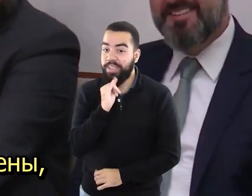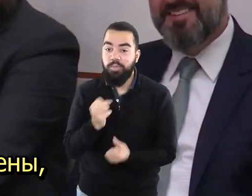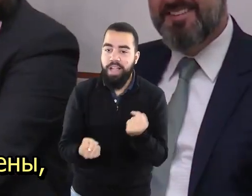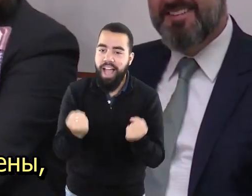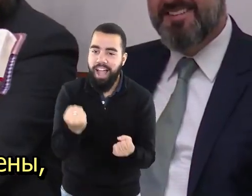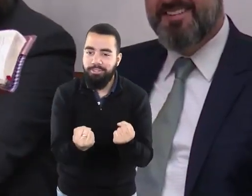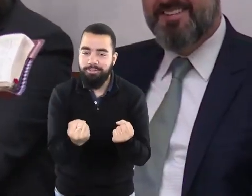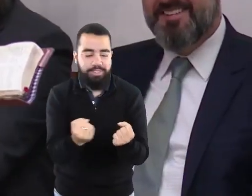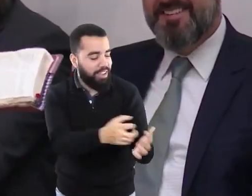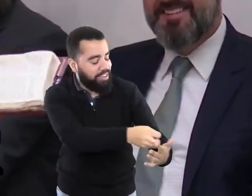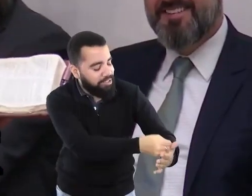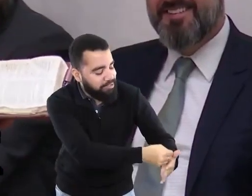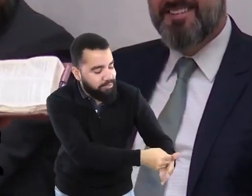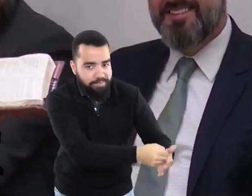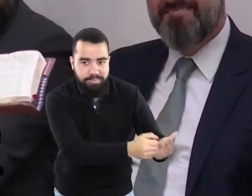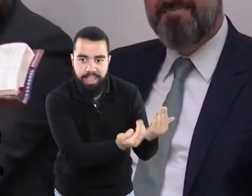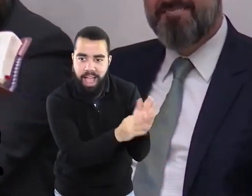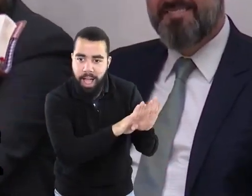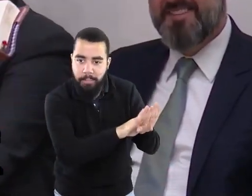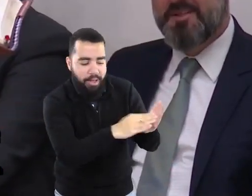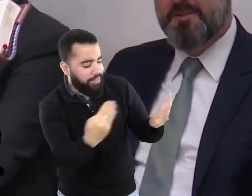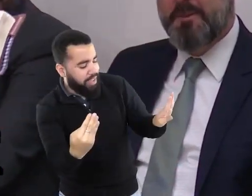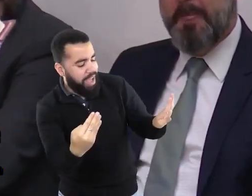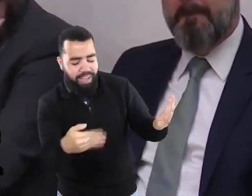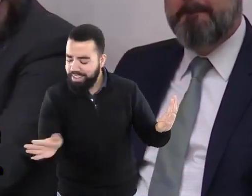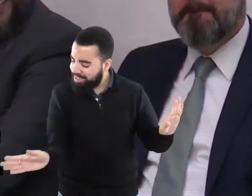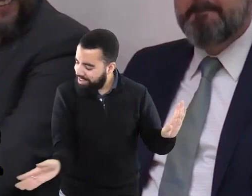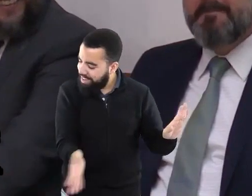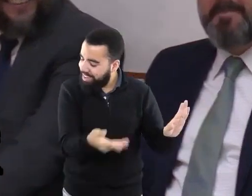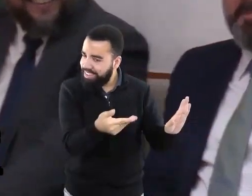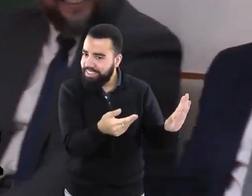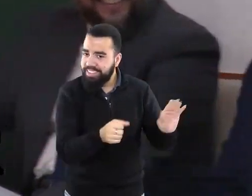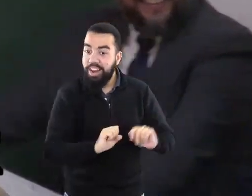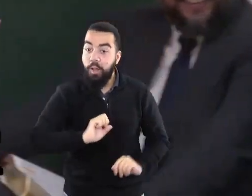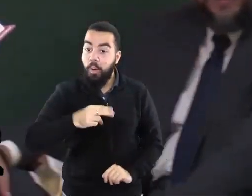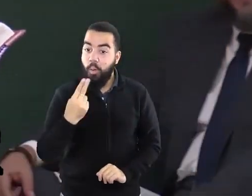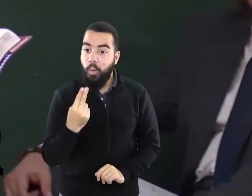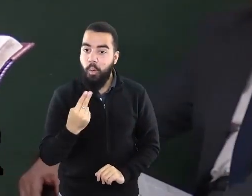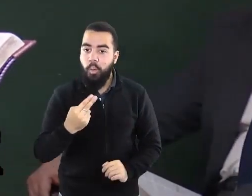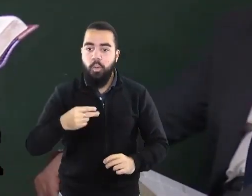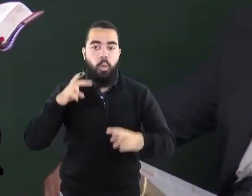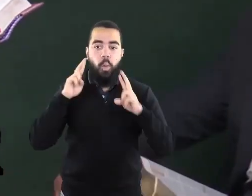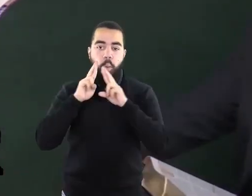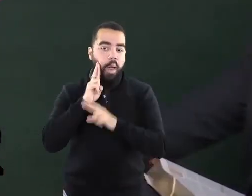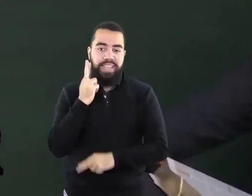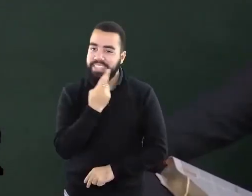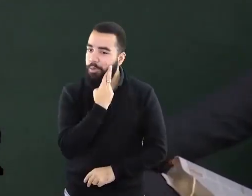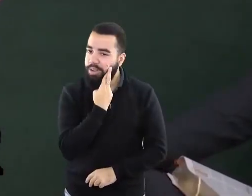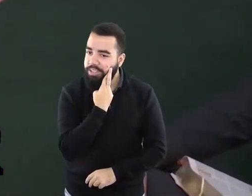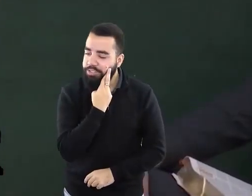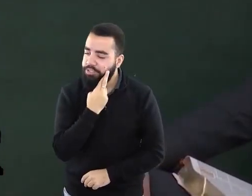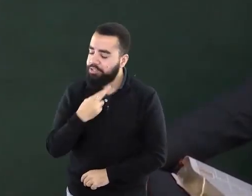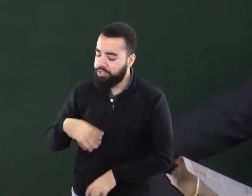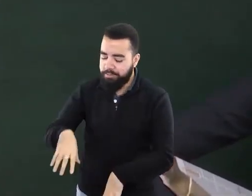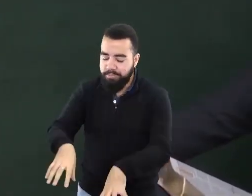entrar. Os homens nem esperam que o garçom faça o serventia de puxar a cadeira para a esposa sentar.